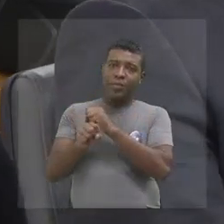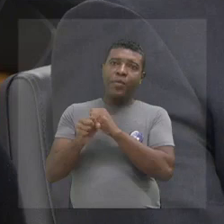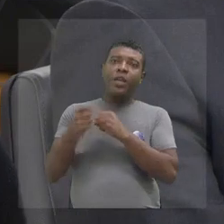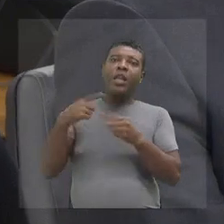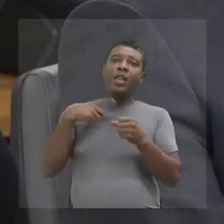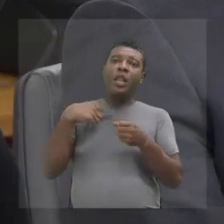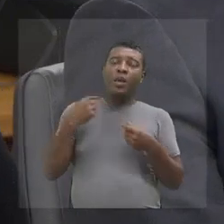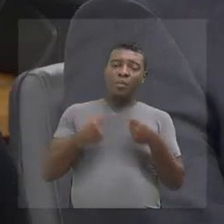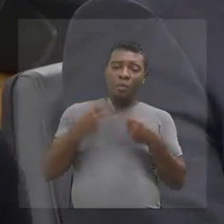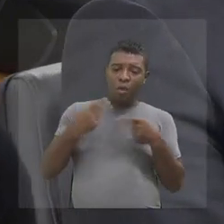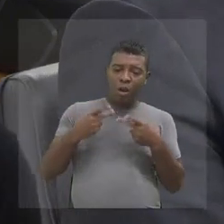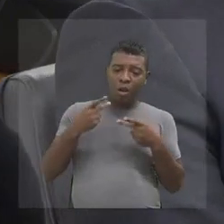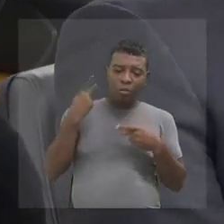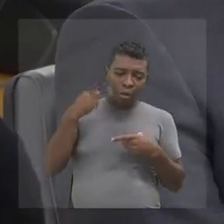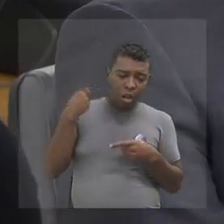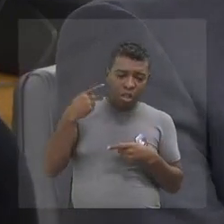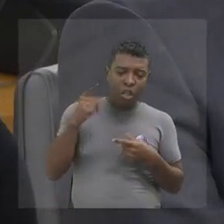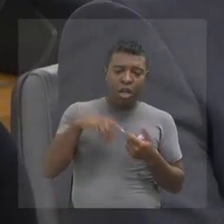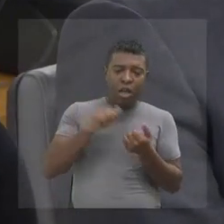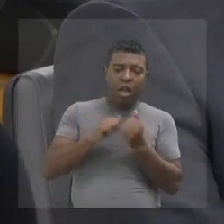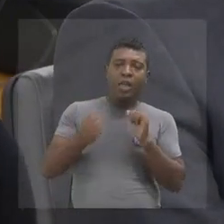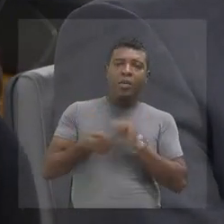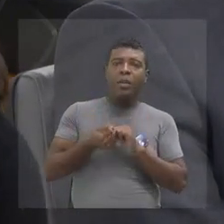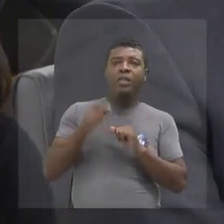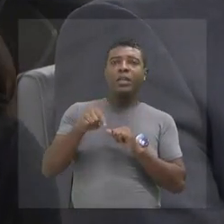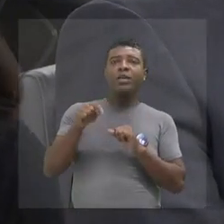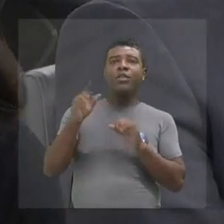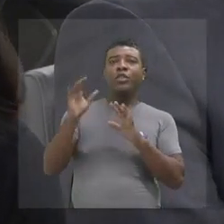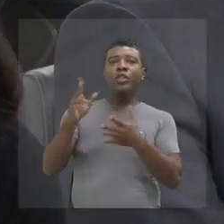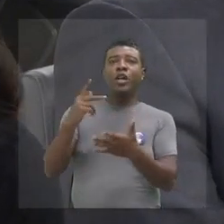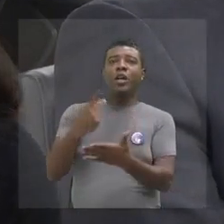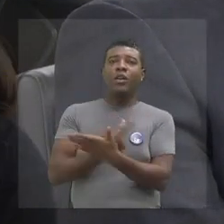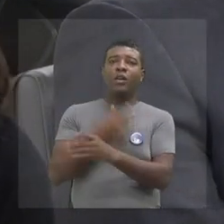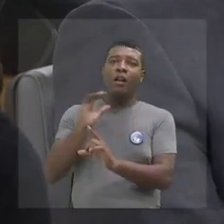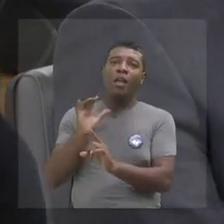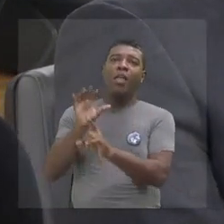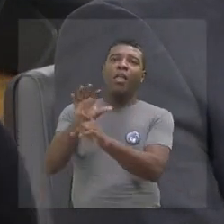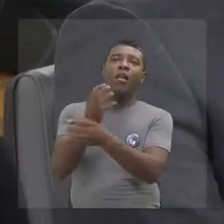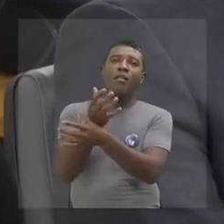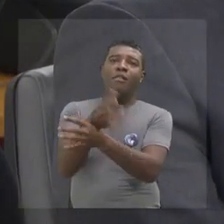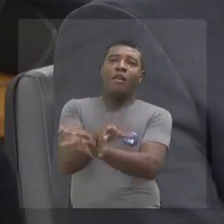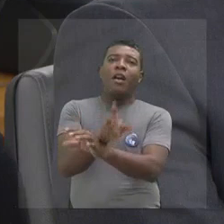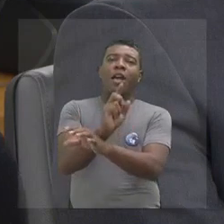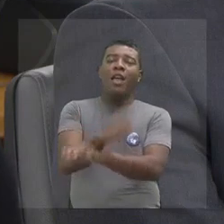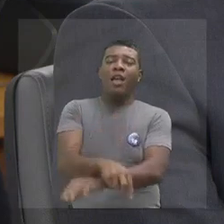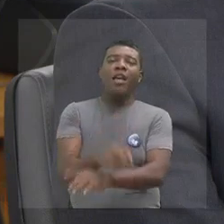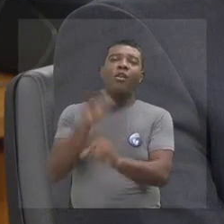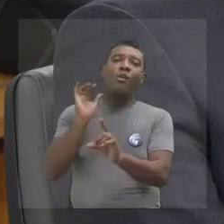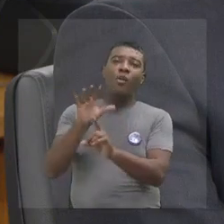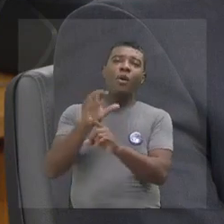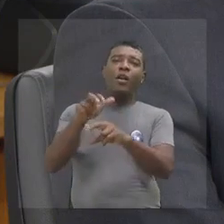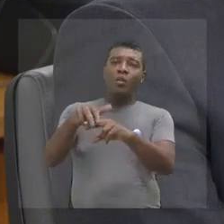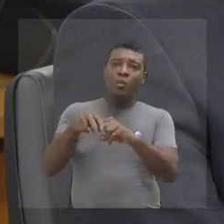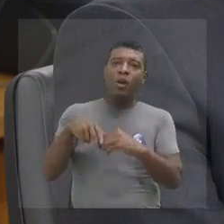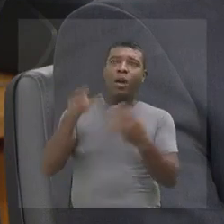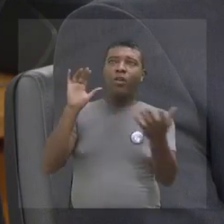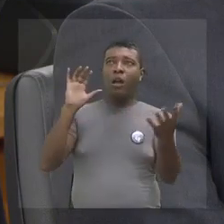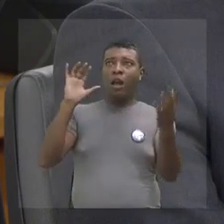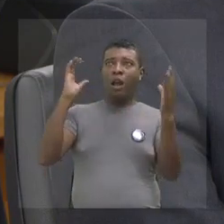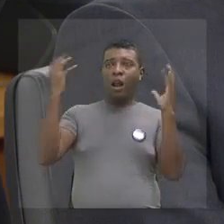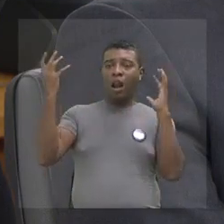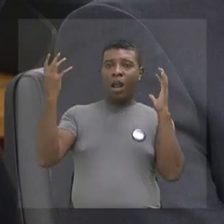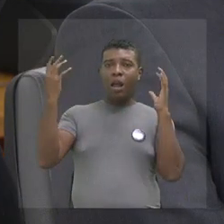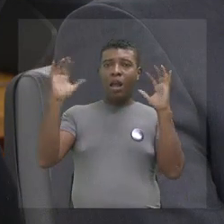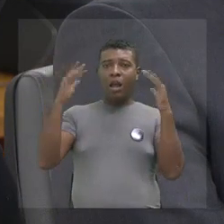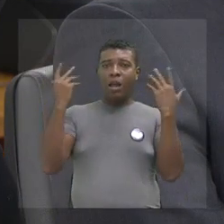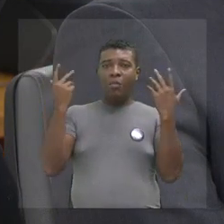daquelas regiões onde o impacto já ocorre desertificação é um impacto decorrente também né da mudança do clima nós